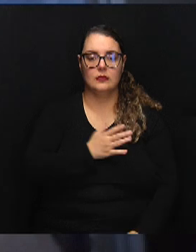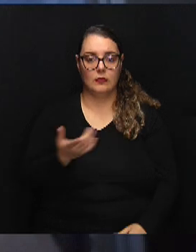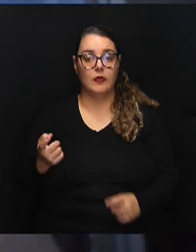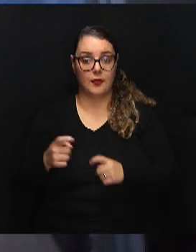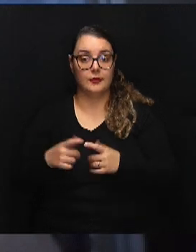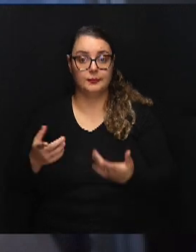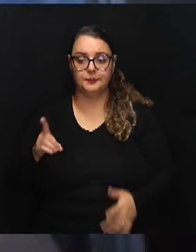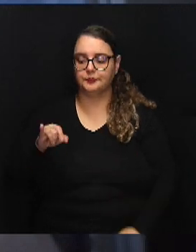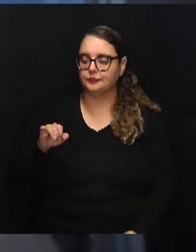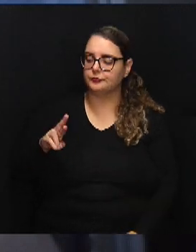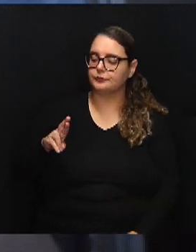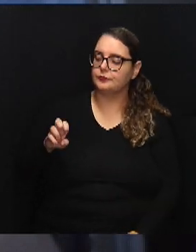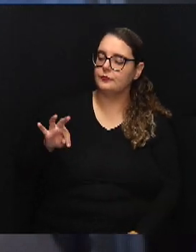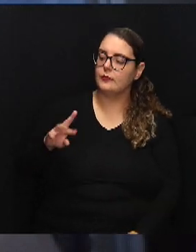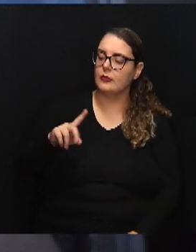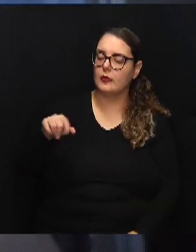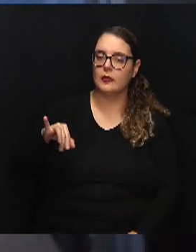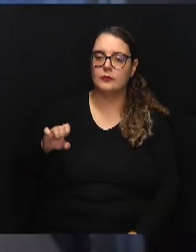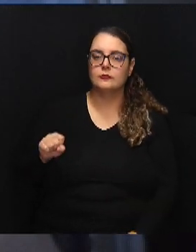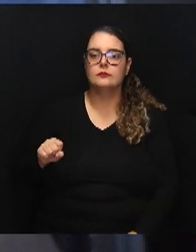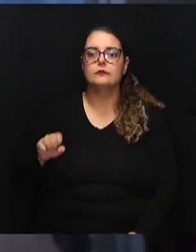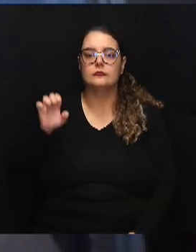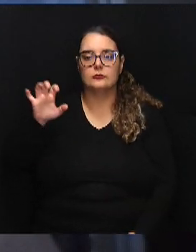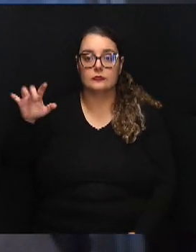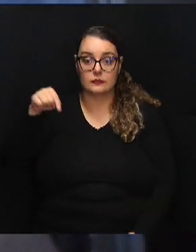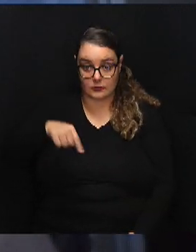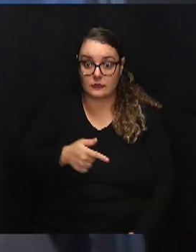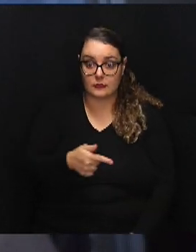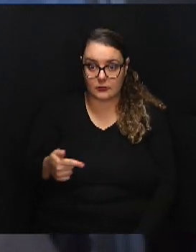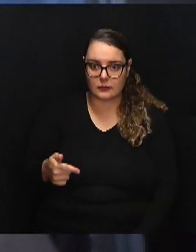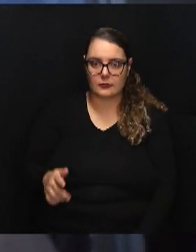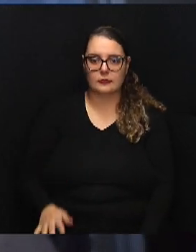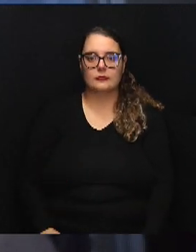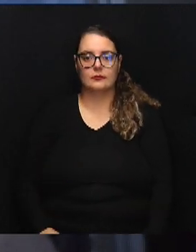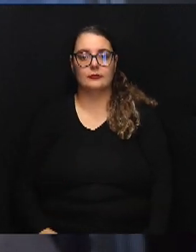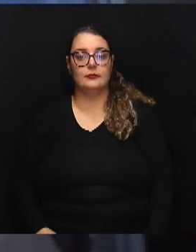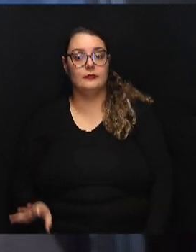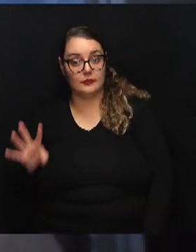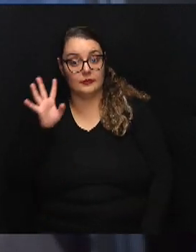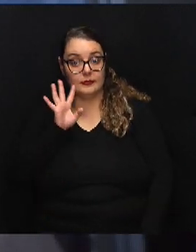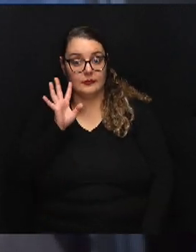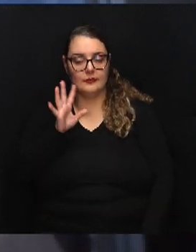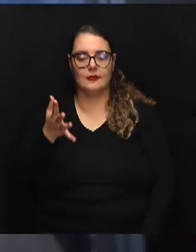uma diretriz europeia agora, esta semana, foi bem interessante.